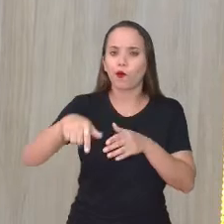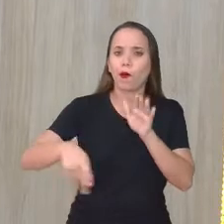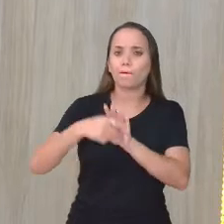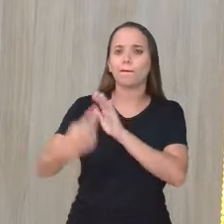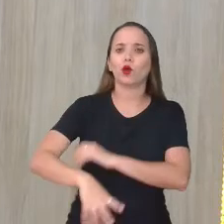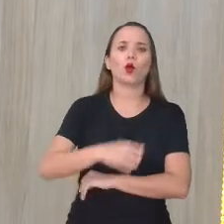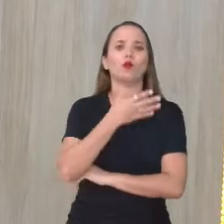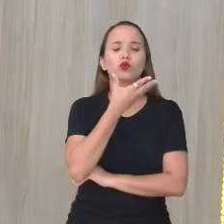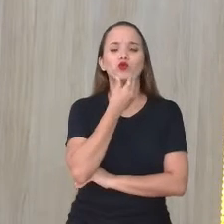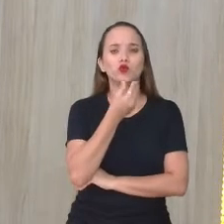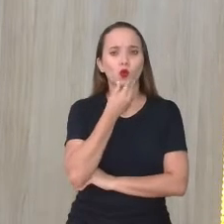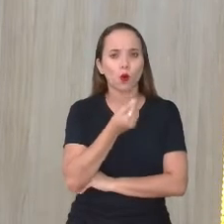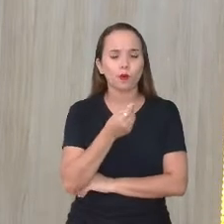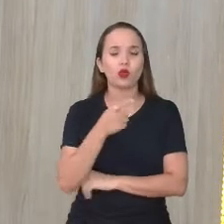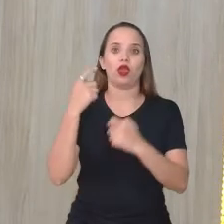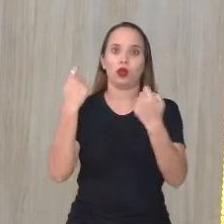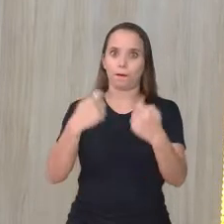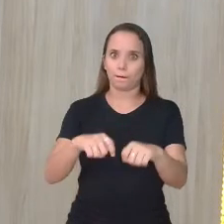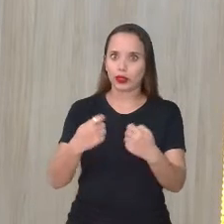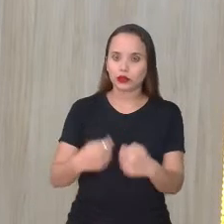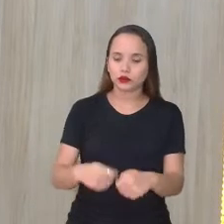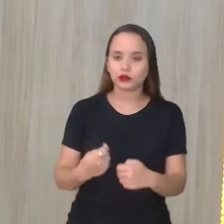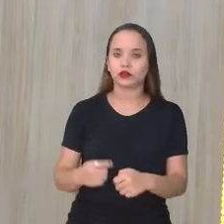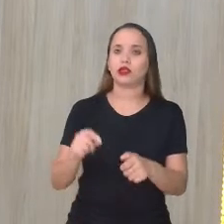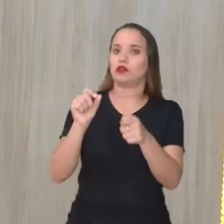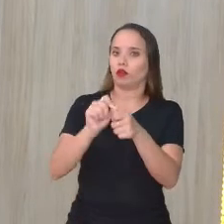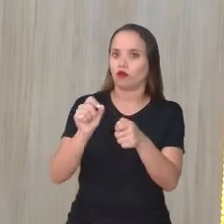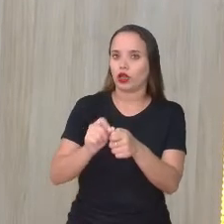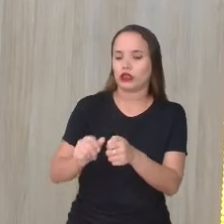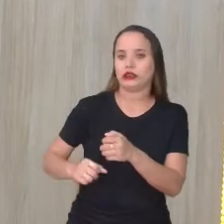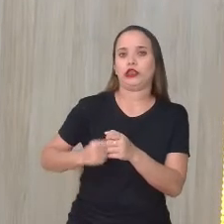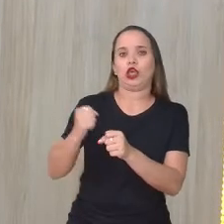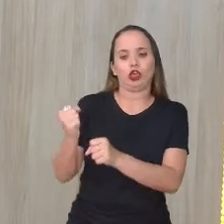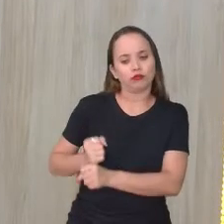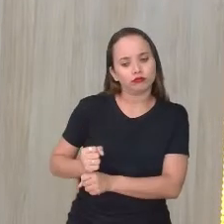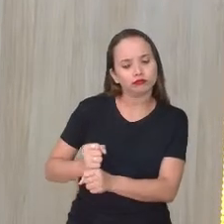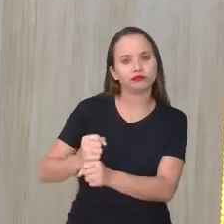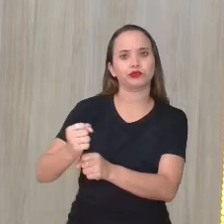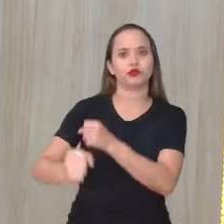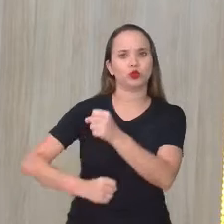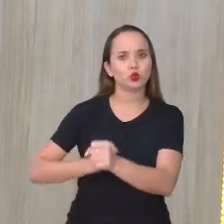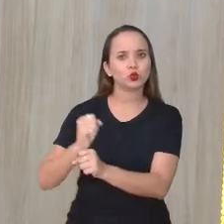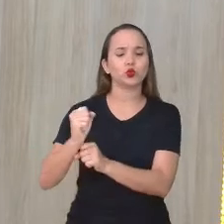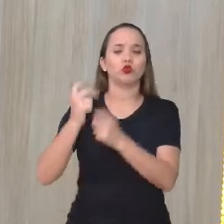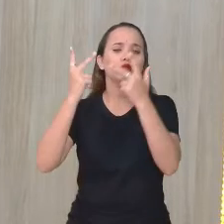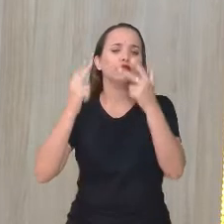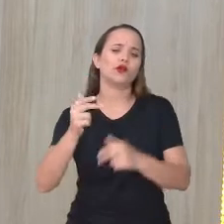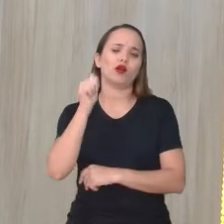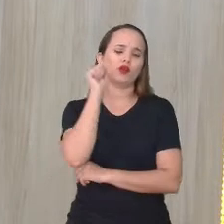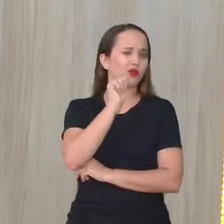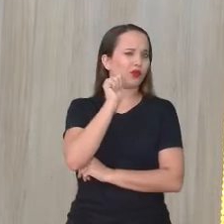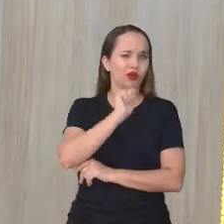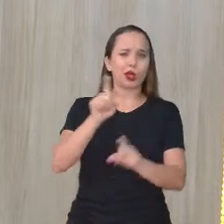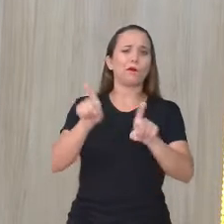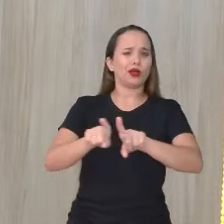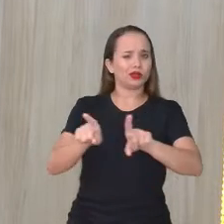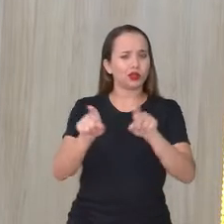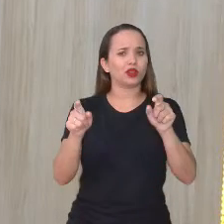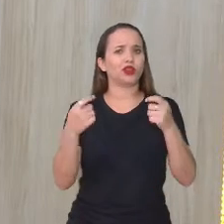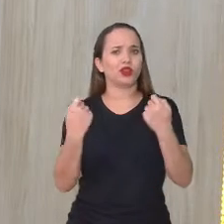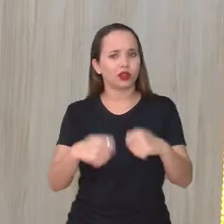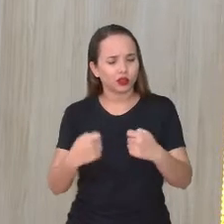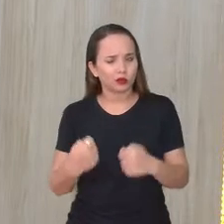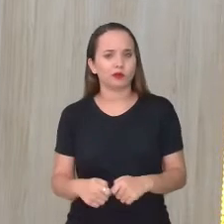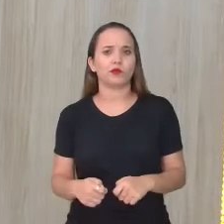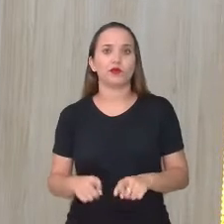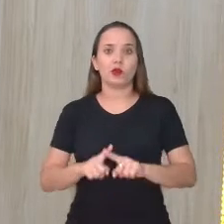esses tratamentos, eles devem ser feitos com regularidade, assim como com as mulheres. Só que as mulheres,